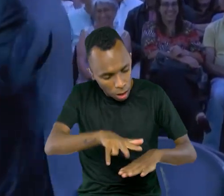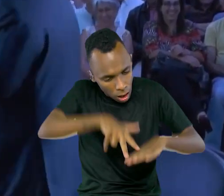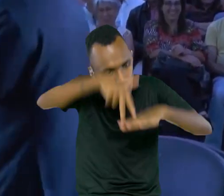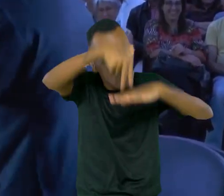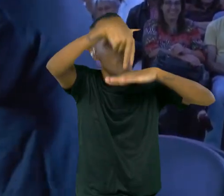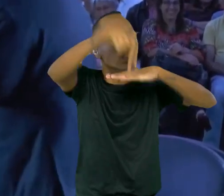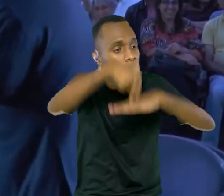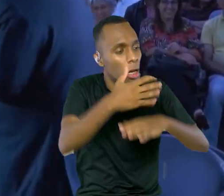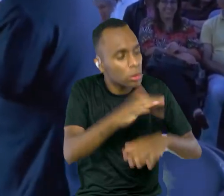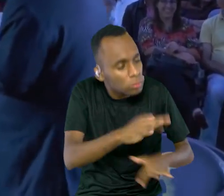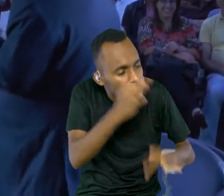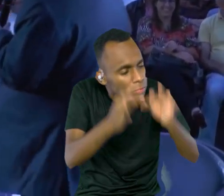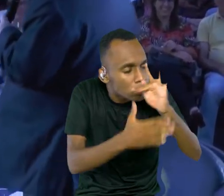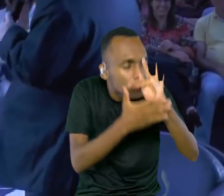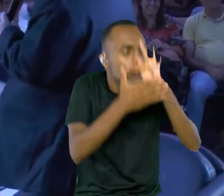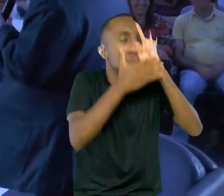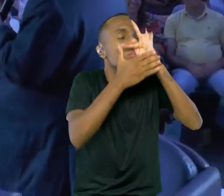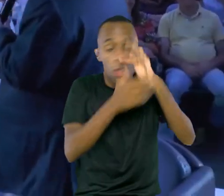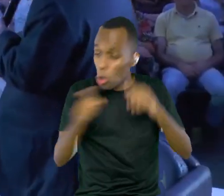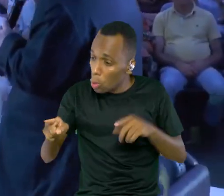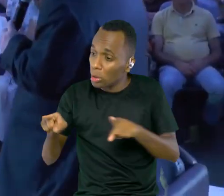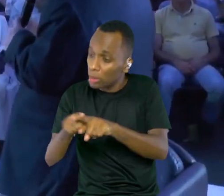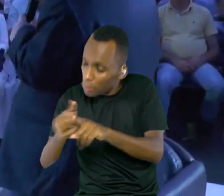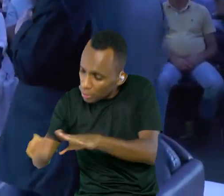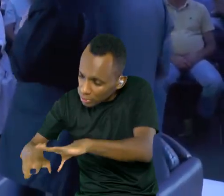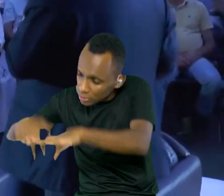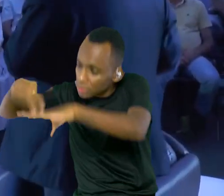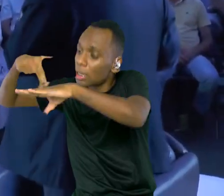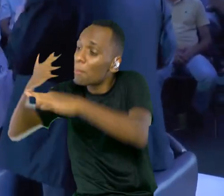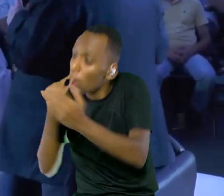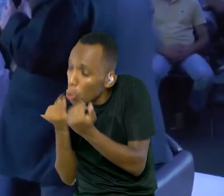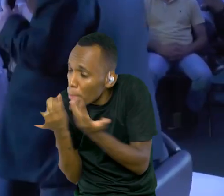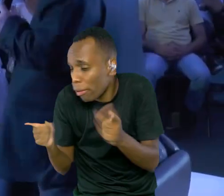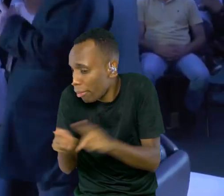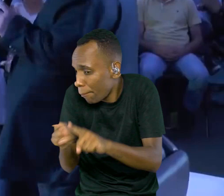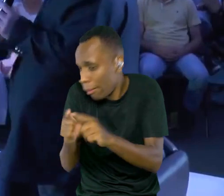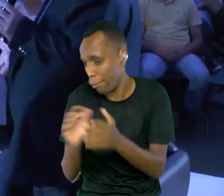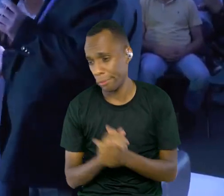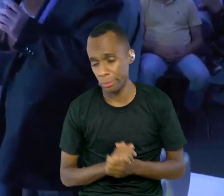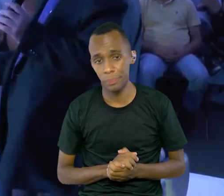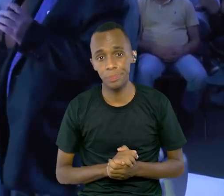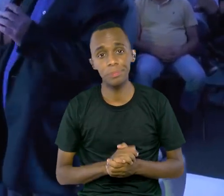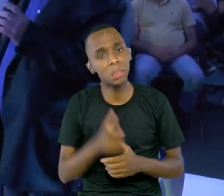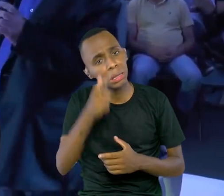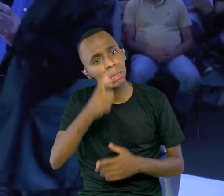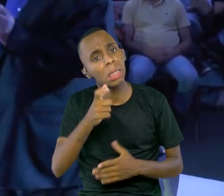hora que o teu defunto levantar do túmulo para cheirar as flores, o outro sai para comer a comida.